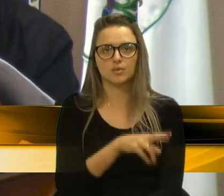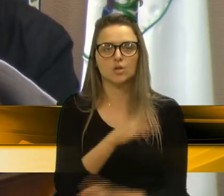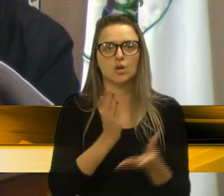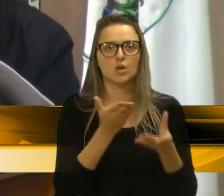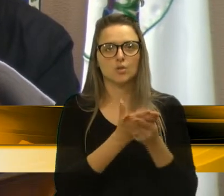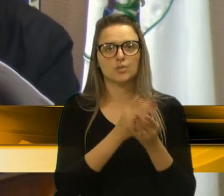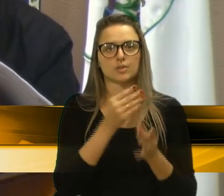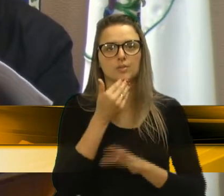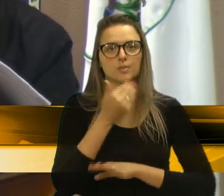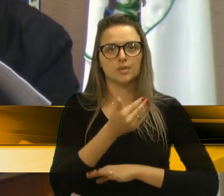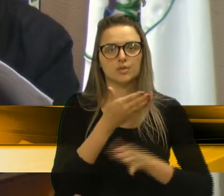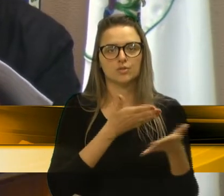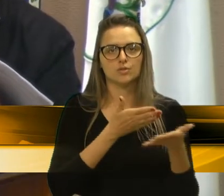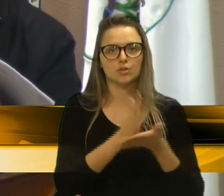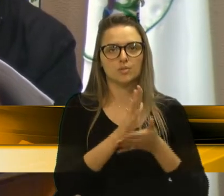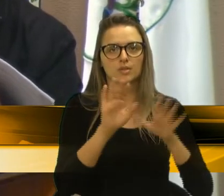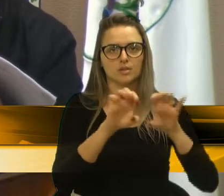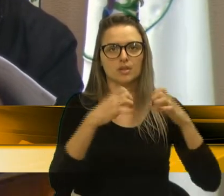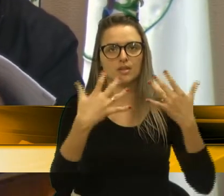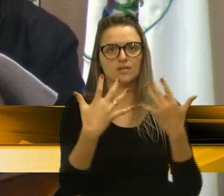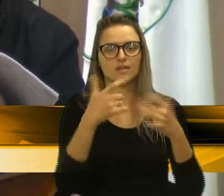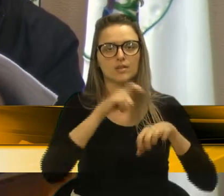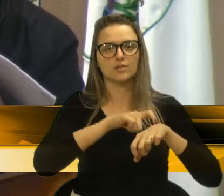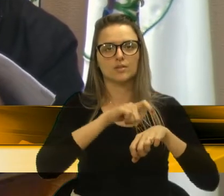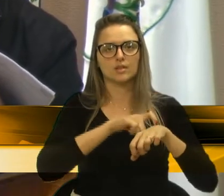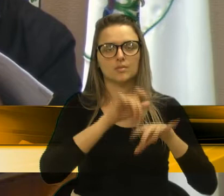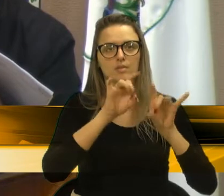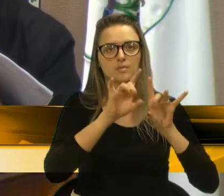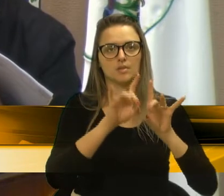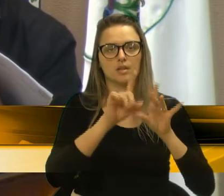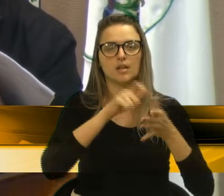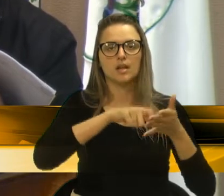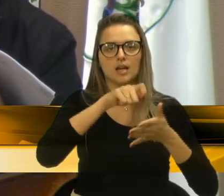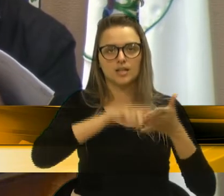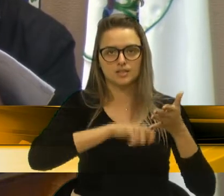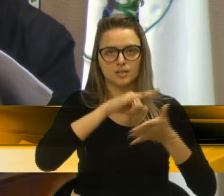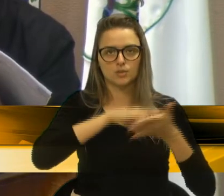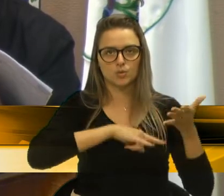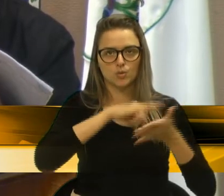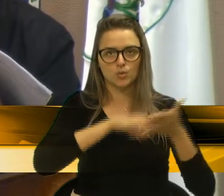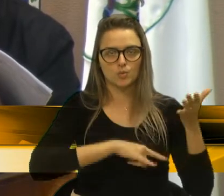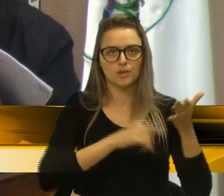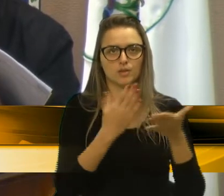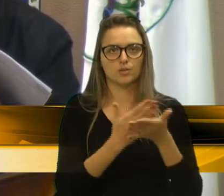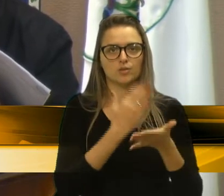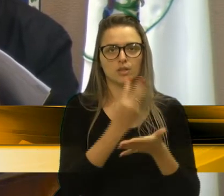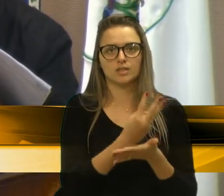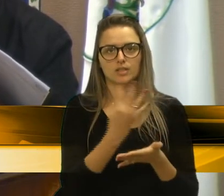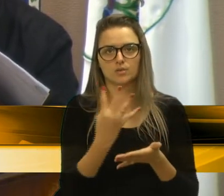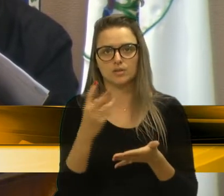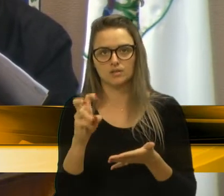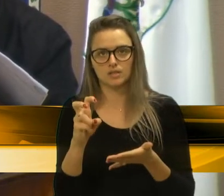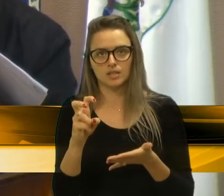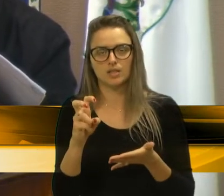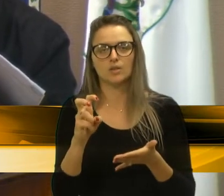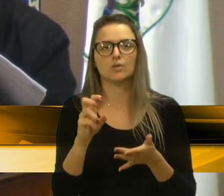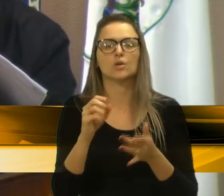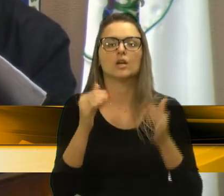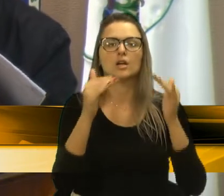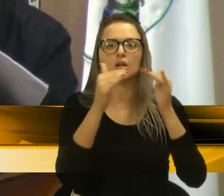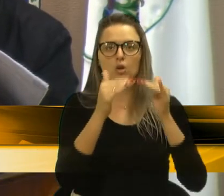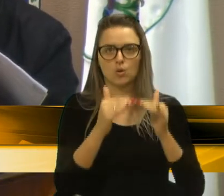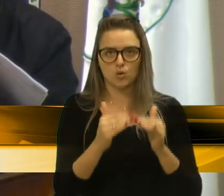do pedido de autorização de evento temporário. Foi preenchido o requerimento padrão, as folhas 3, as folhas 4 e 5, o recorrente